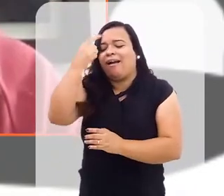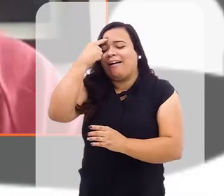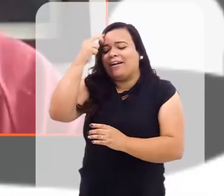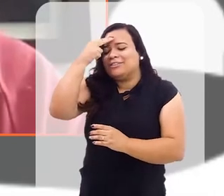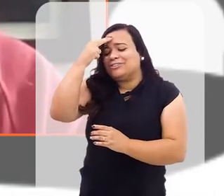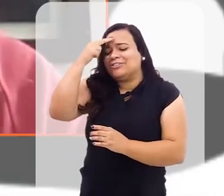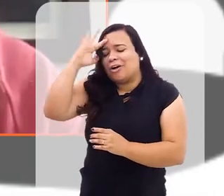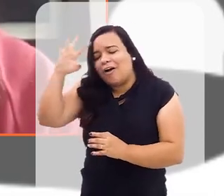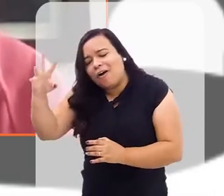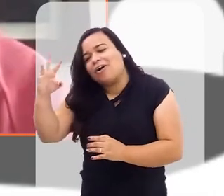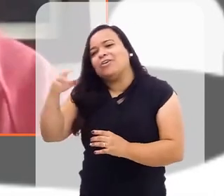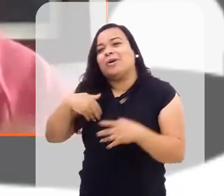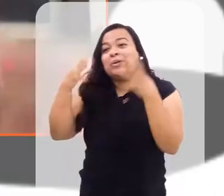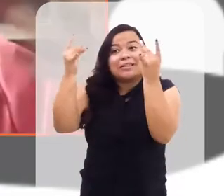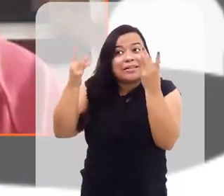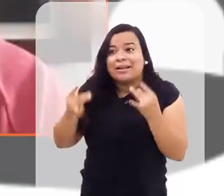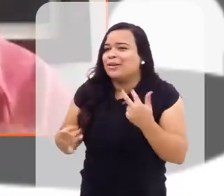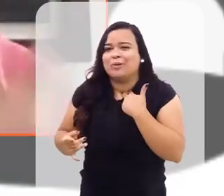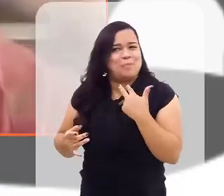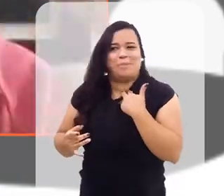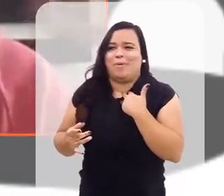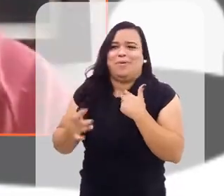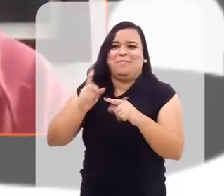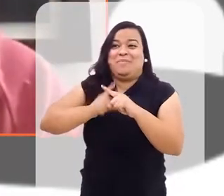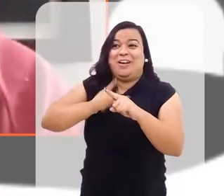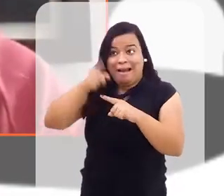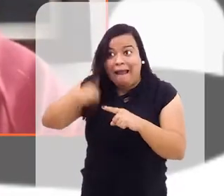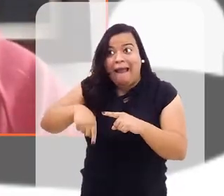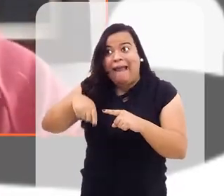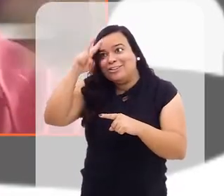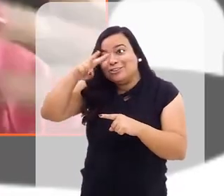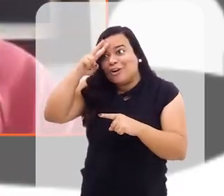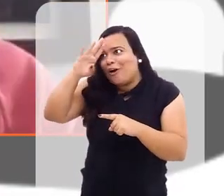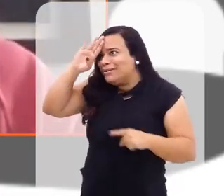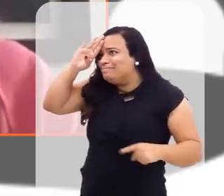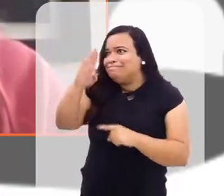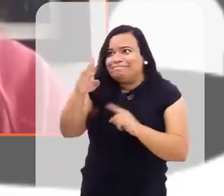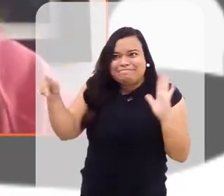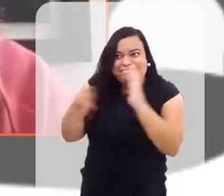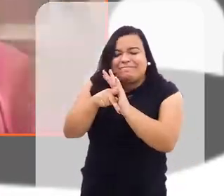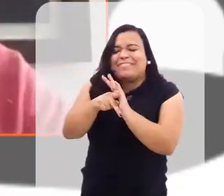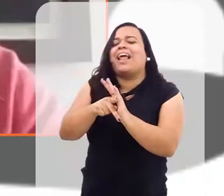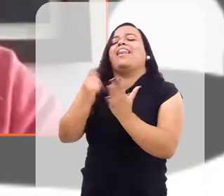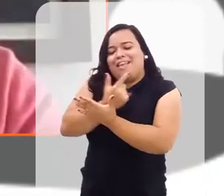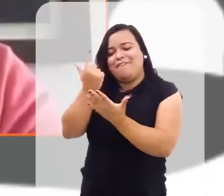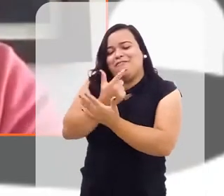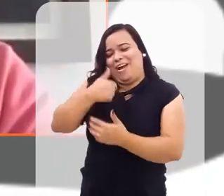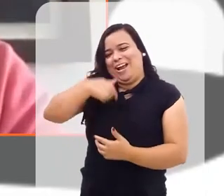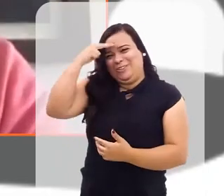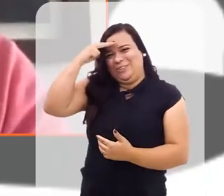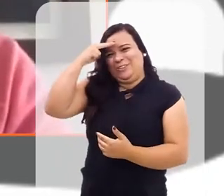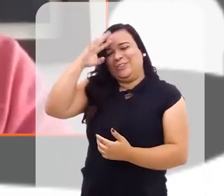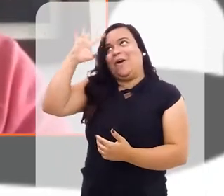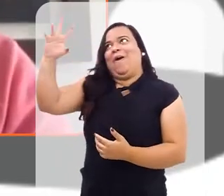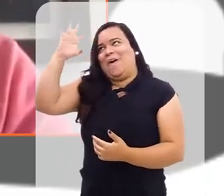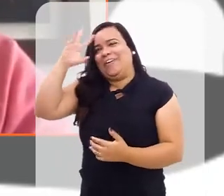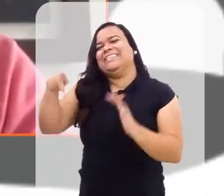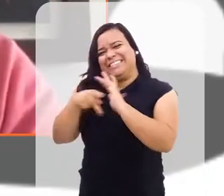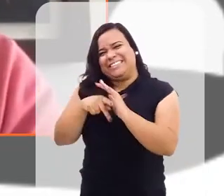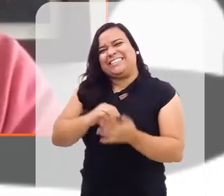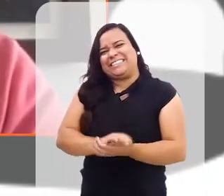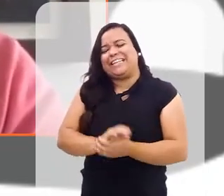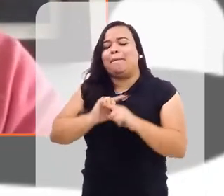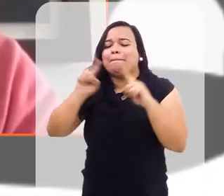posso entrar muito em detalhe, porque é exatamente a reviravolta do livro foi o que eu sonhei, né? Então. Mas